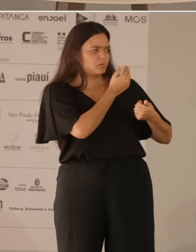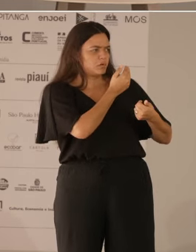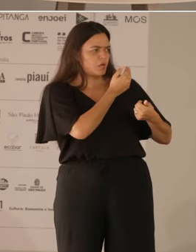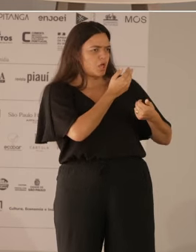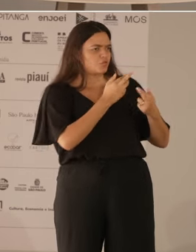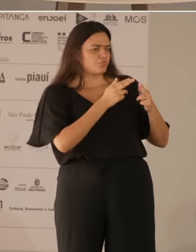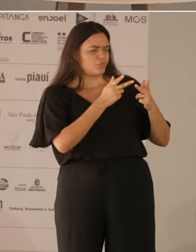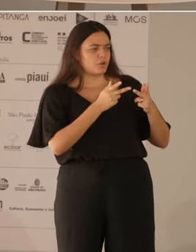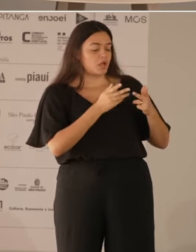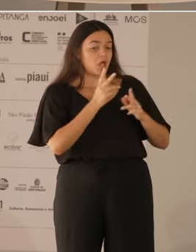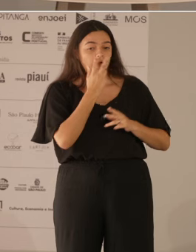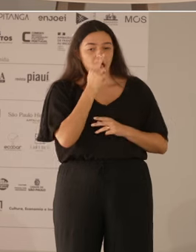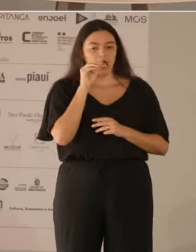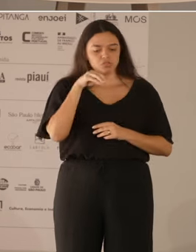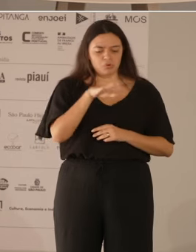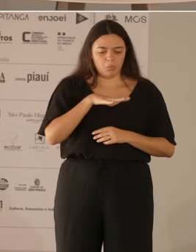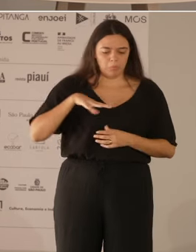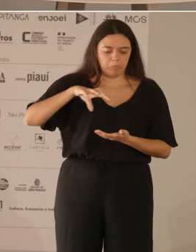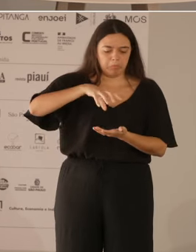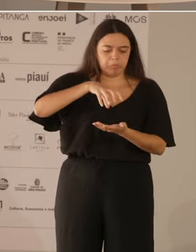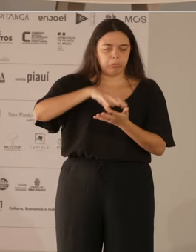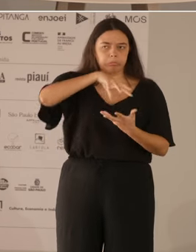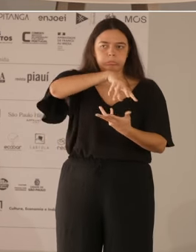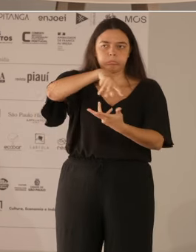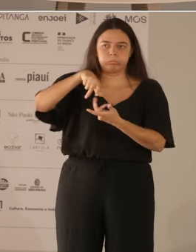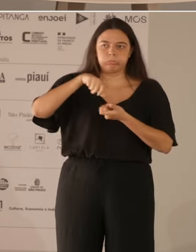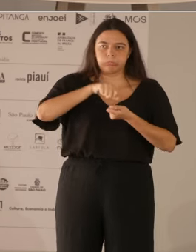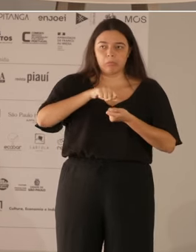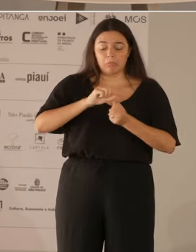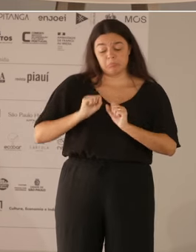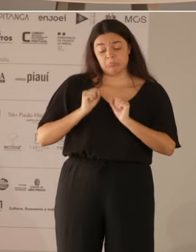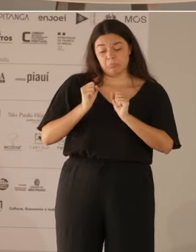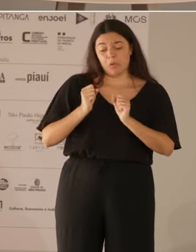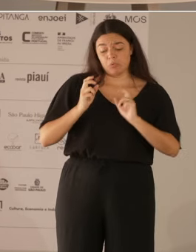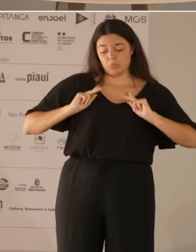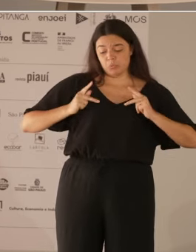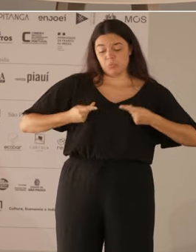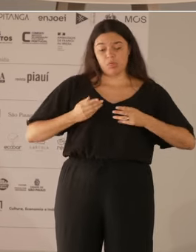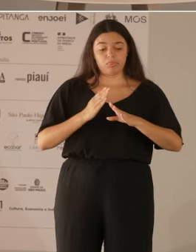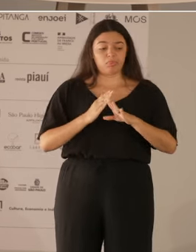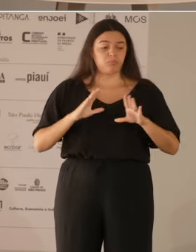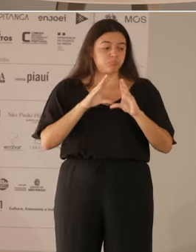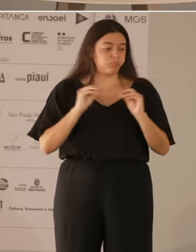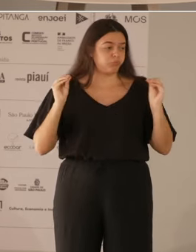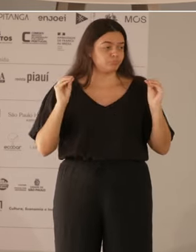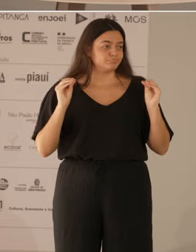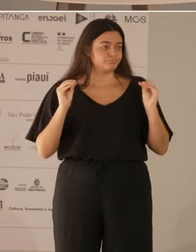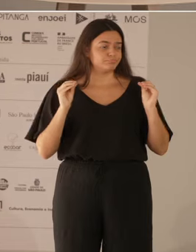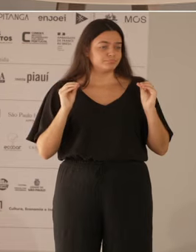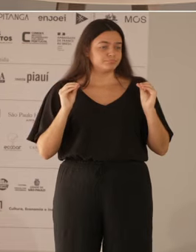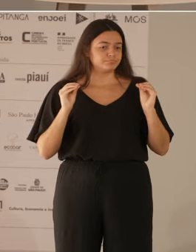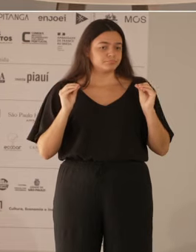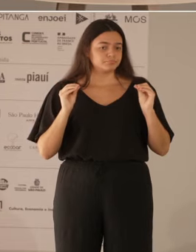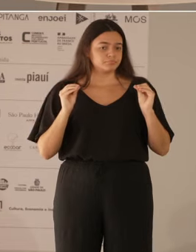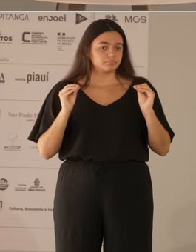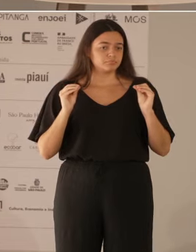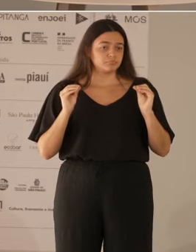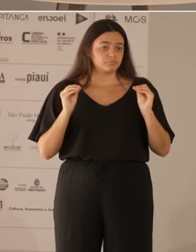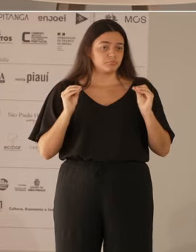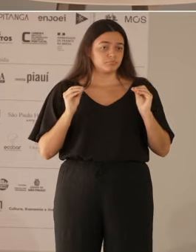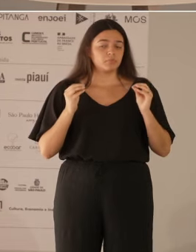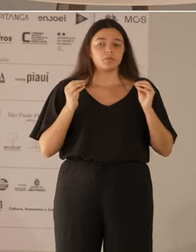gente acha que é o centro do mundo. Então, assim, pode ser que acabe a humanidade, né? E vão continuar. Os